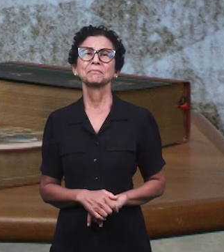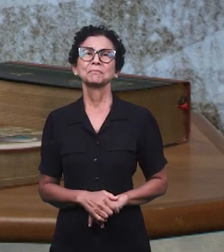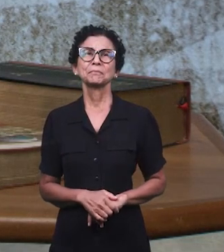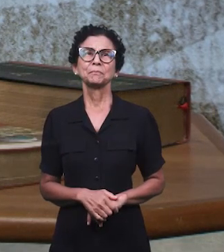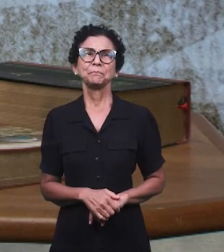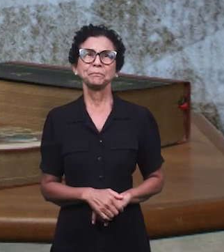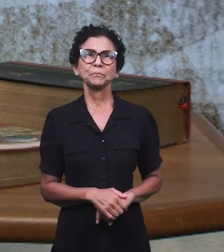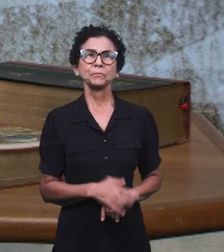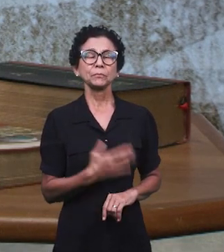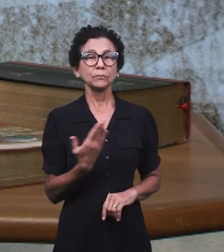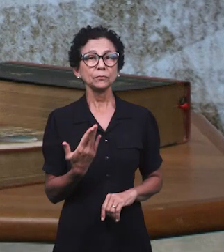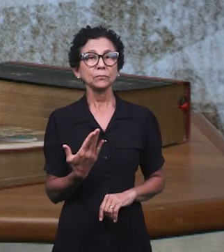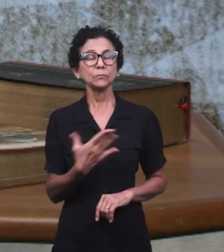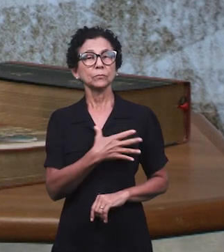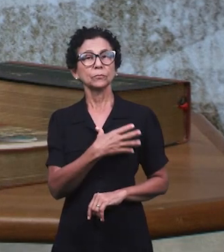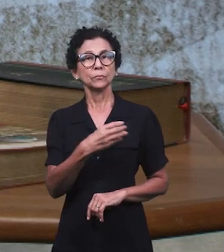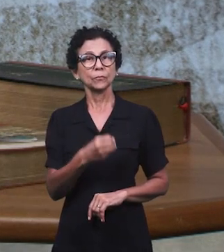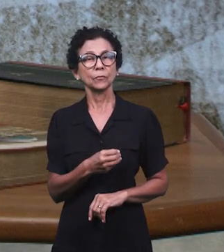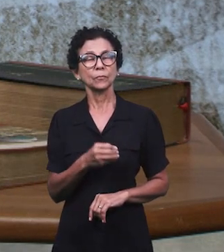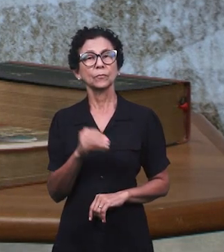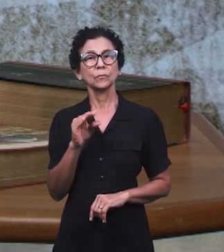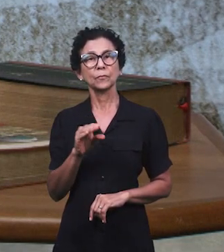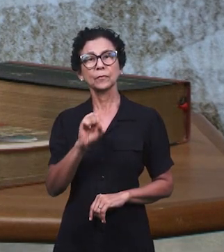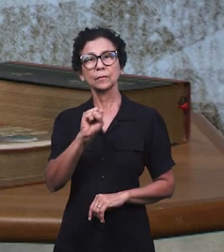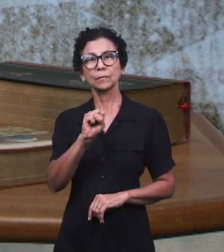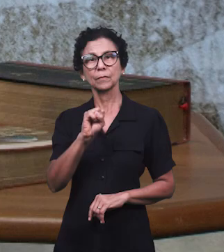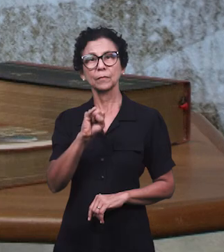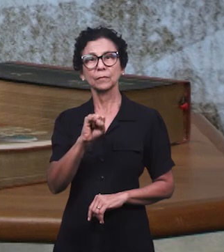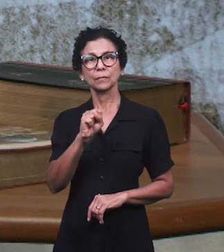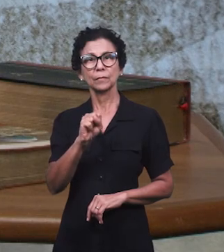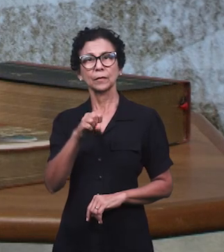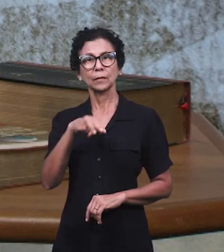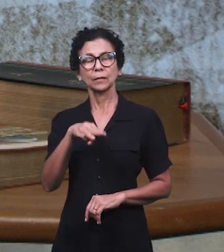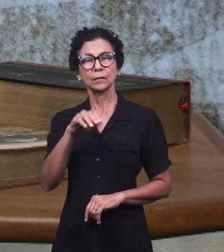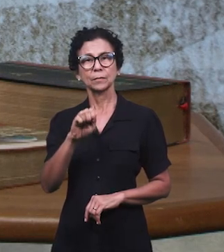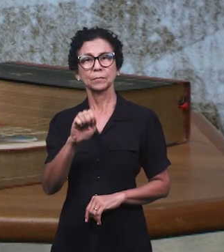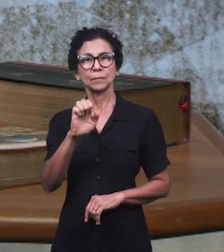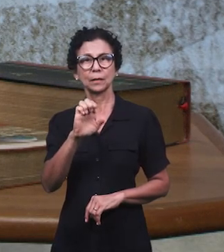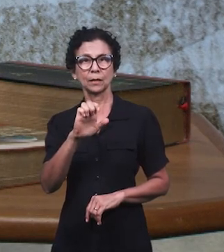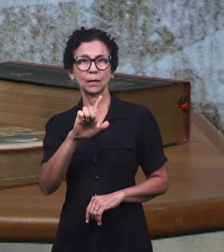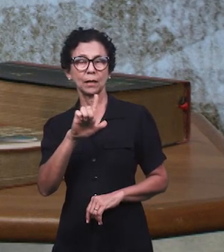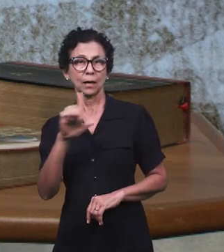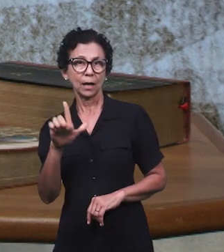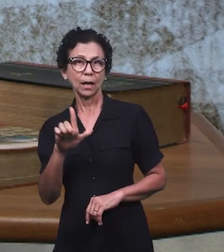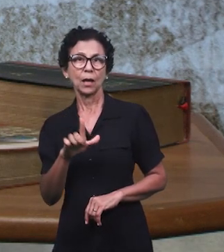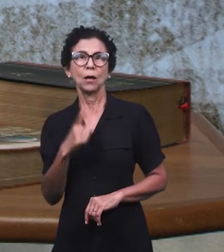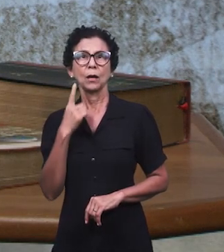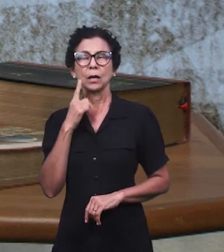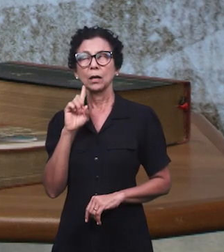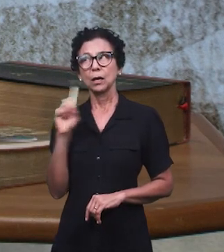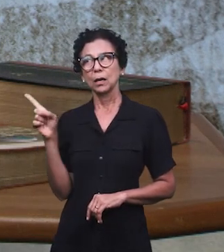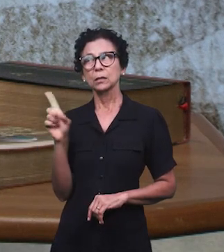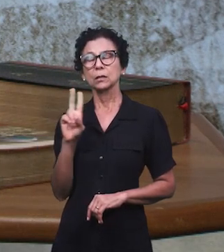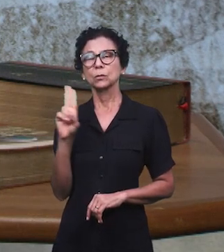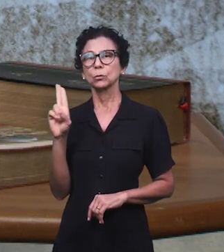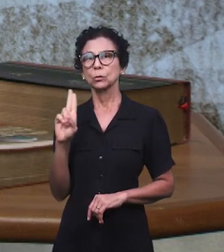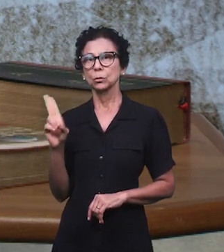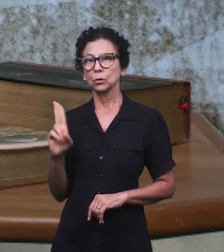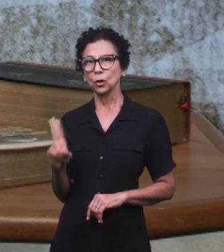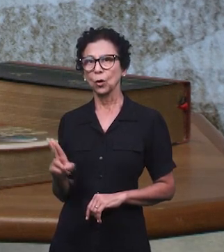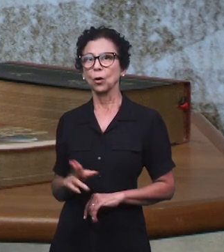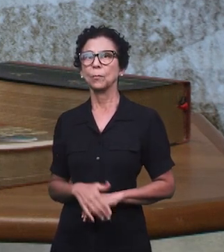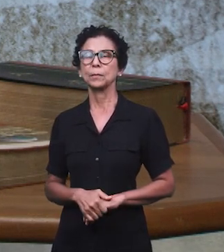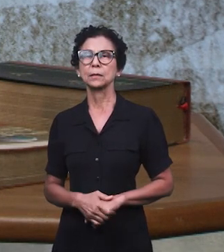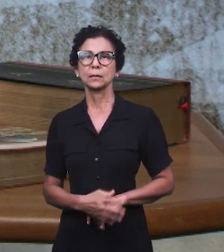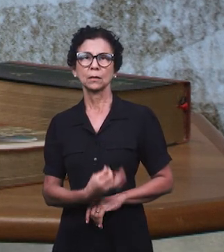Estes são os filhos de Ismael, e estes são os seus nomes, pelas suas vilas e pelos seus